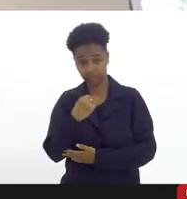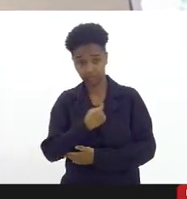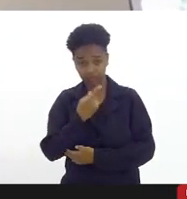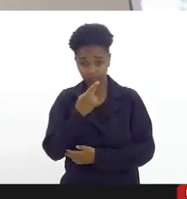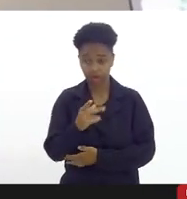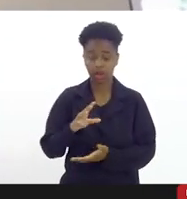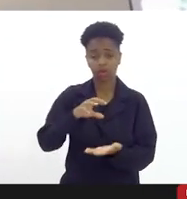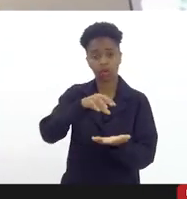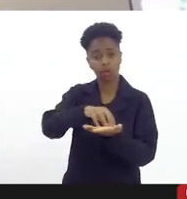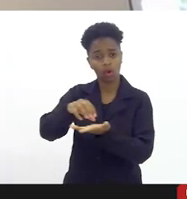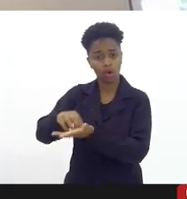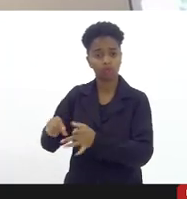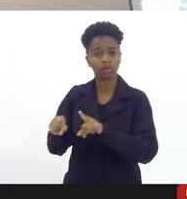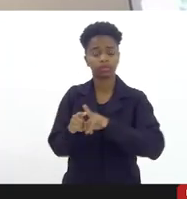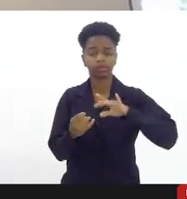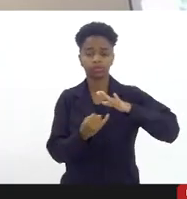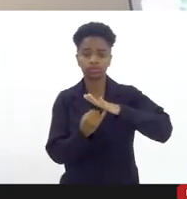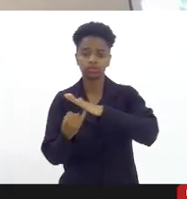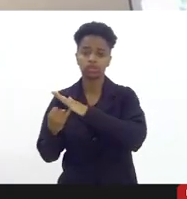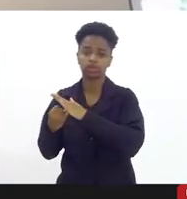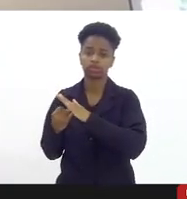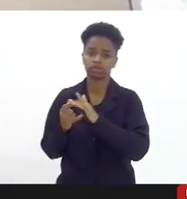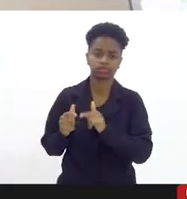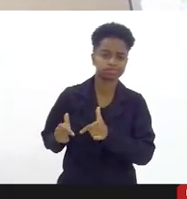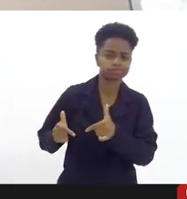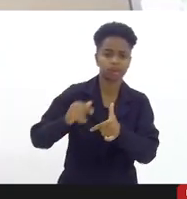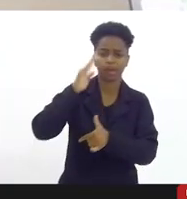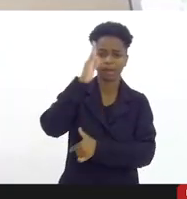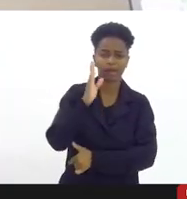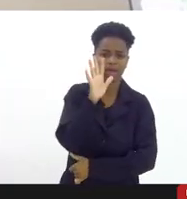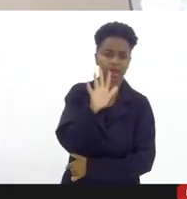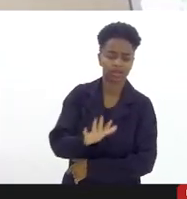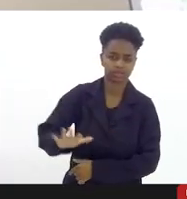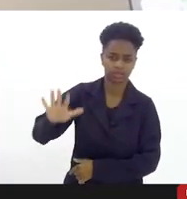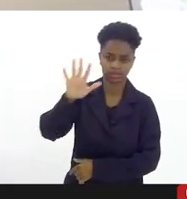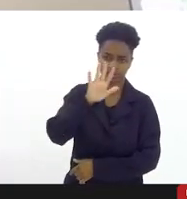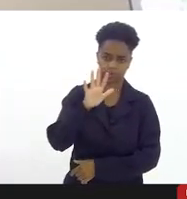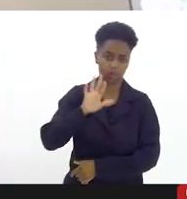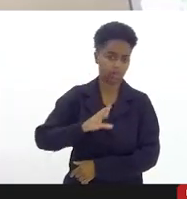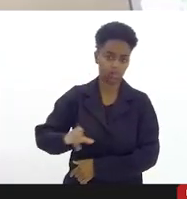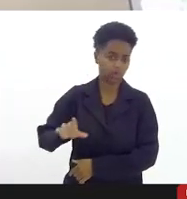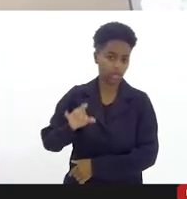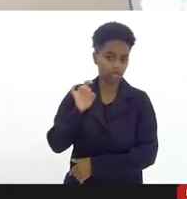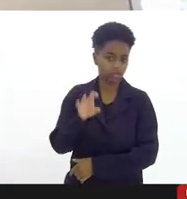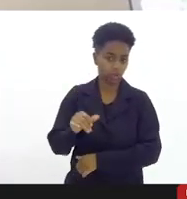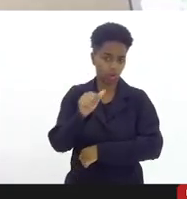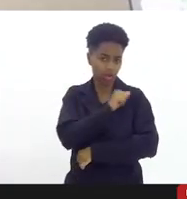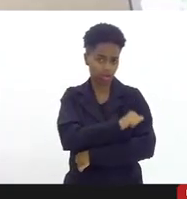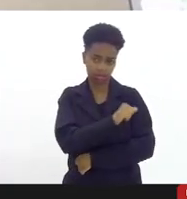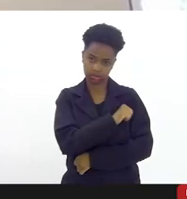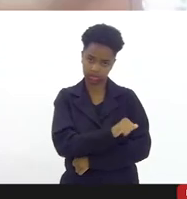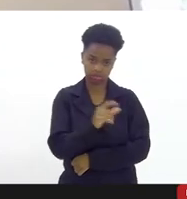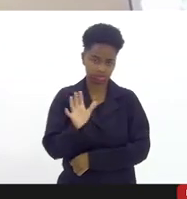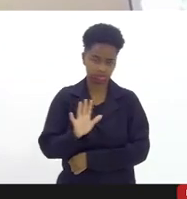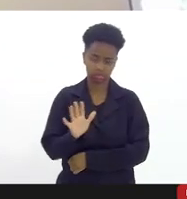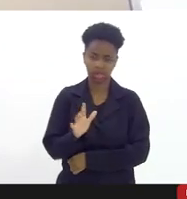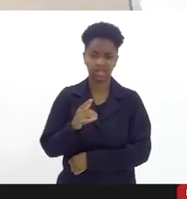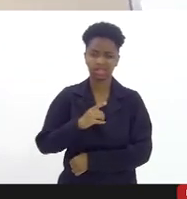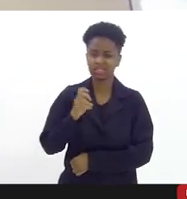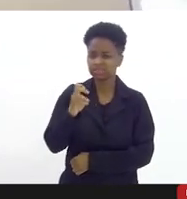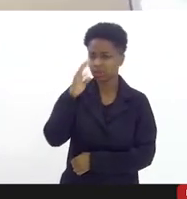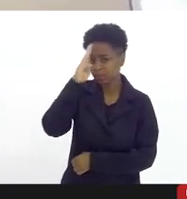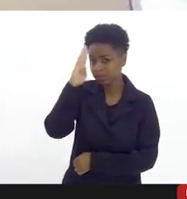órgãos instituições que atuam no Brasil inteiro elas não atuam só no estado do Rio de Janeiro as cinco maiores